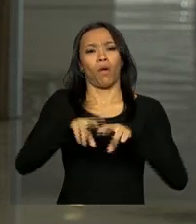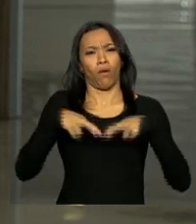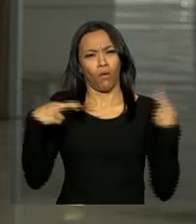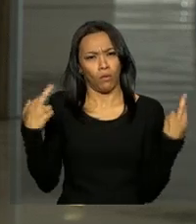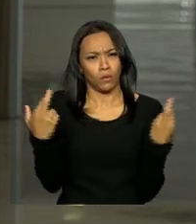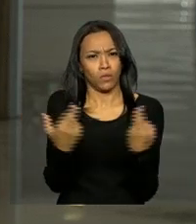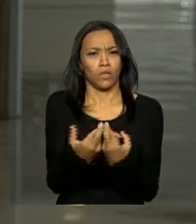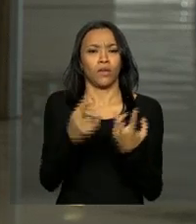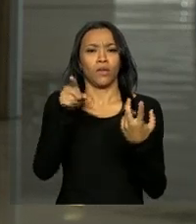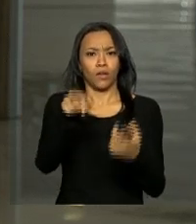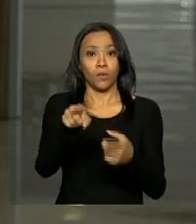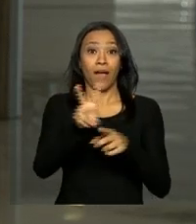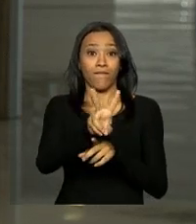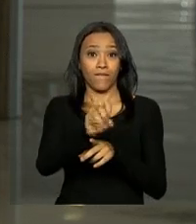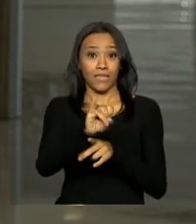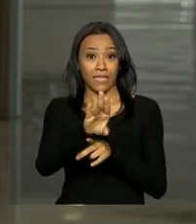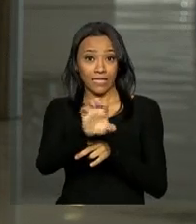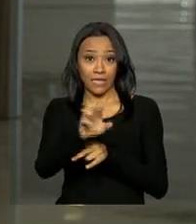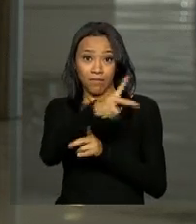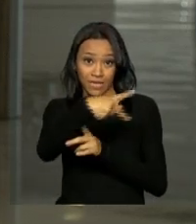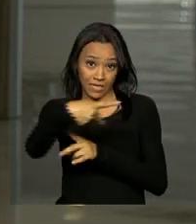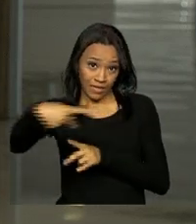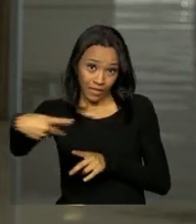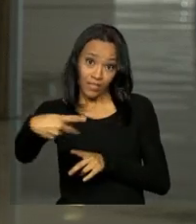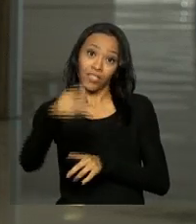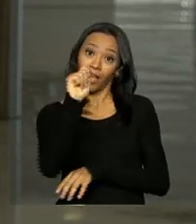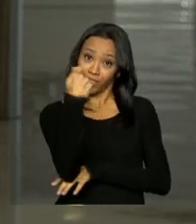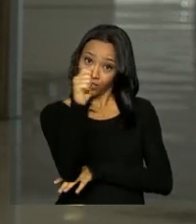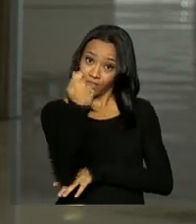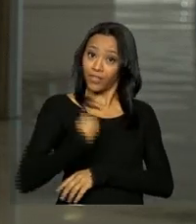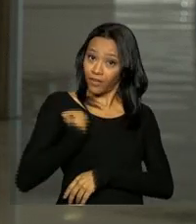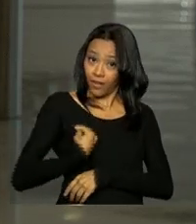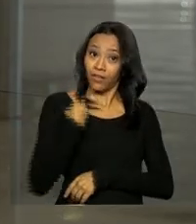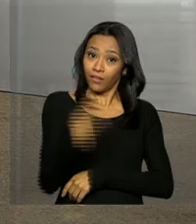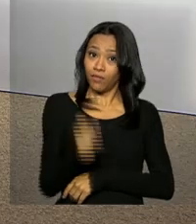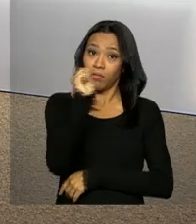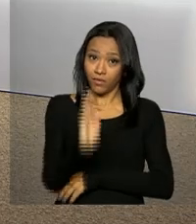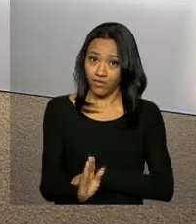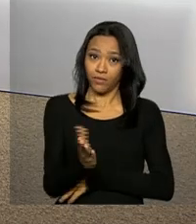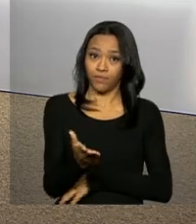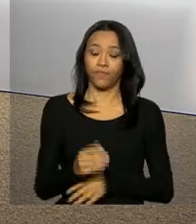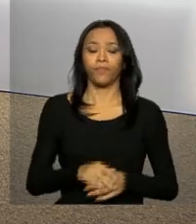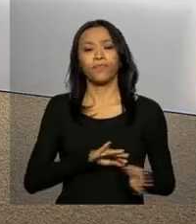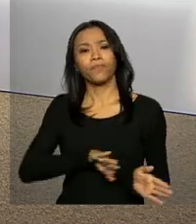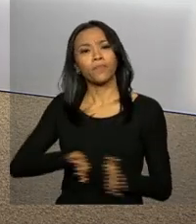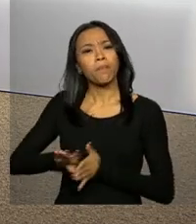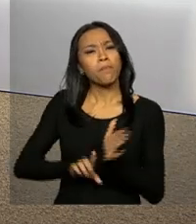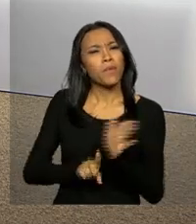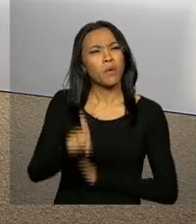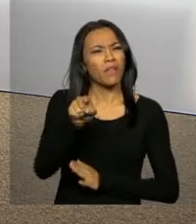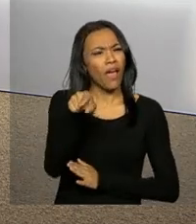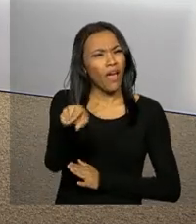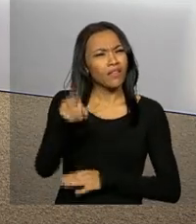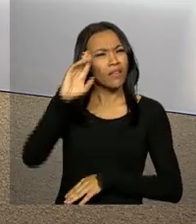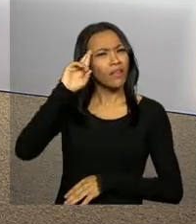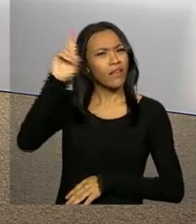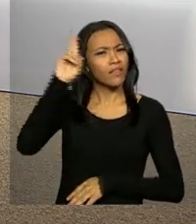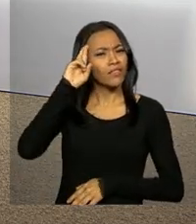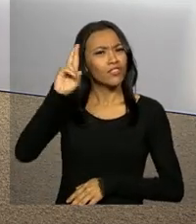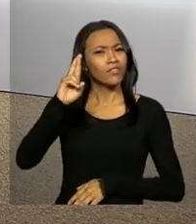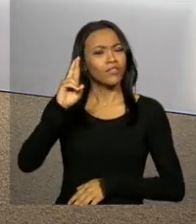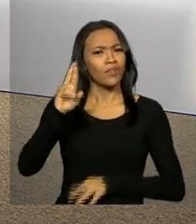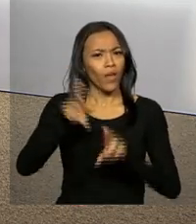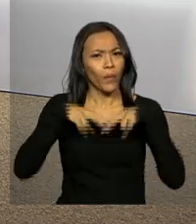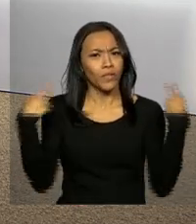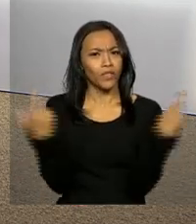à vice-presidente da Argentina, Gabriela Michetti, que está aqui no Brasil. Jaime. Agora, Ana, essa reunião com a diretora da